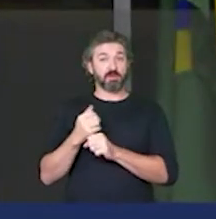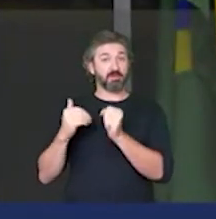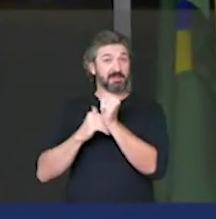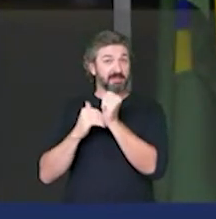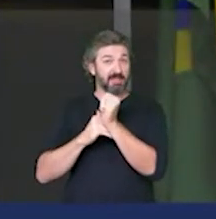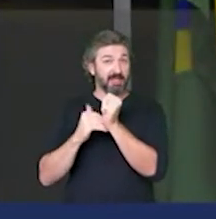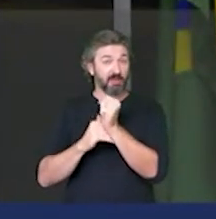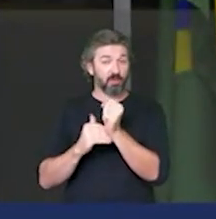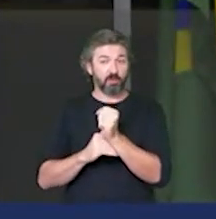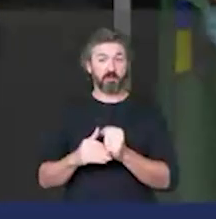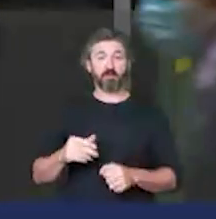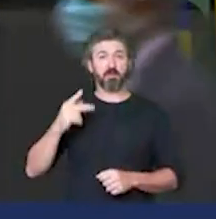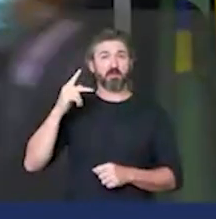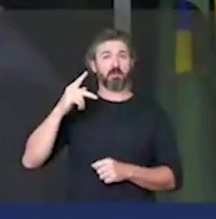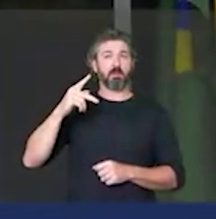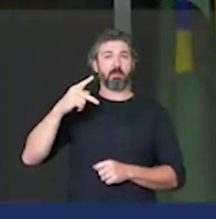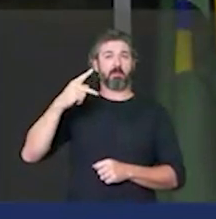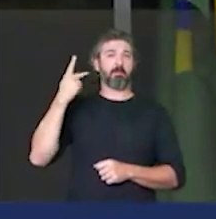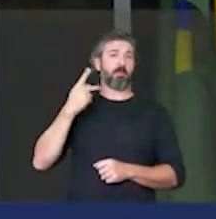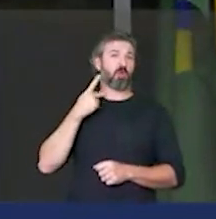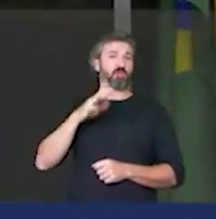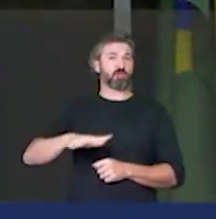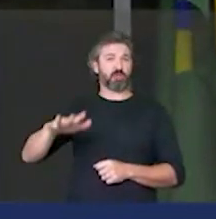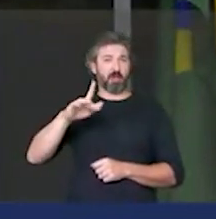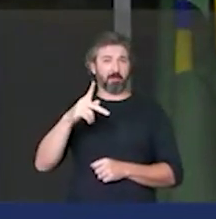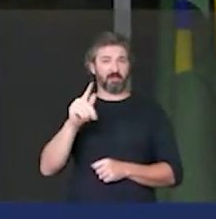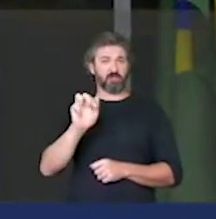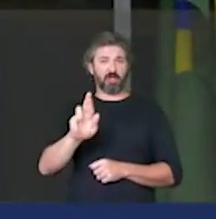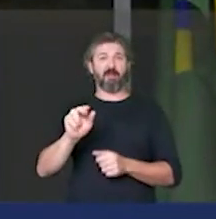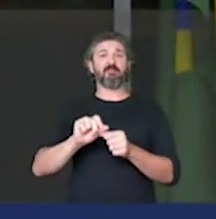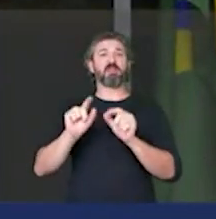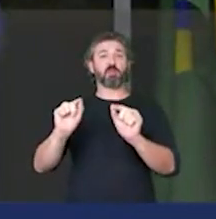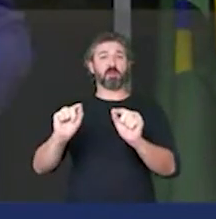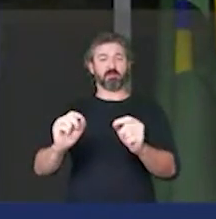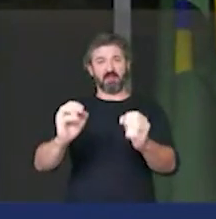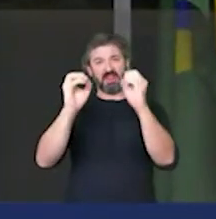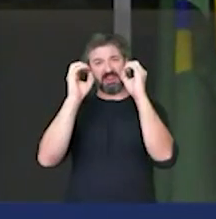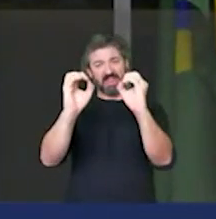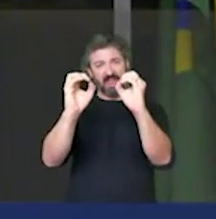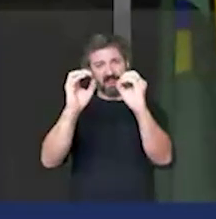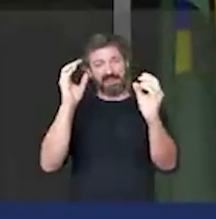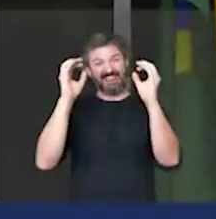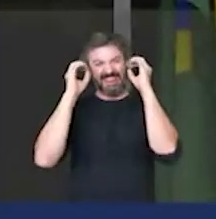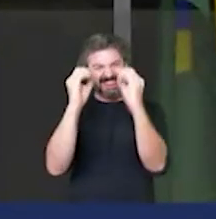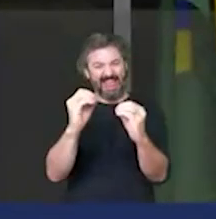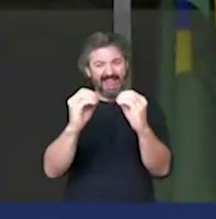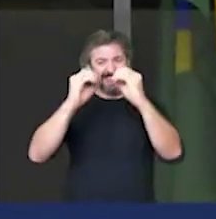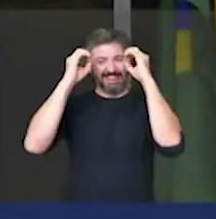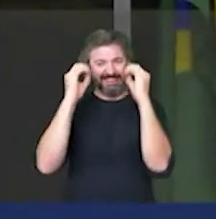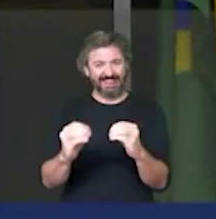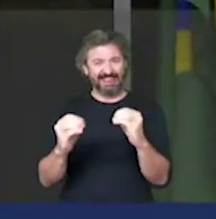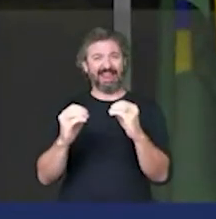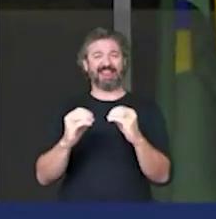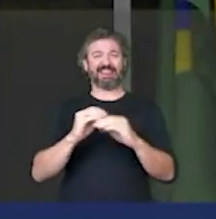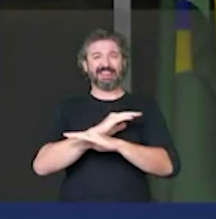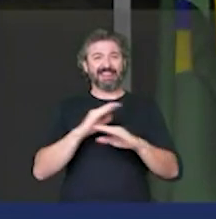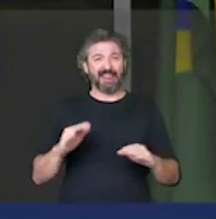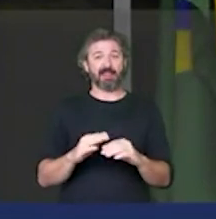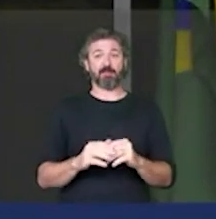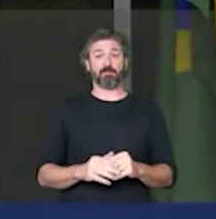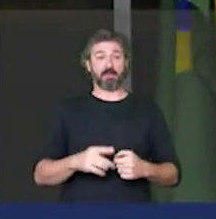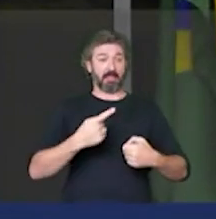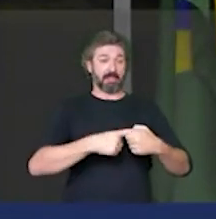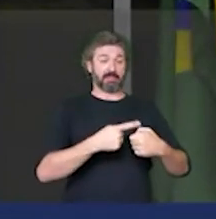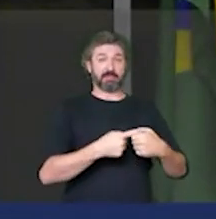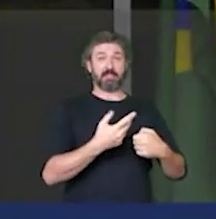orçamento secreto, e o Procurador-Geral da República não fez absolutamente nada. Nada. O município diz